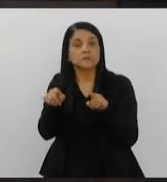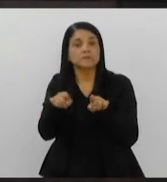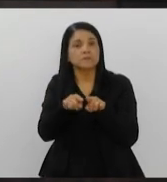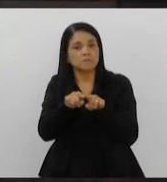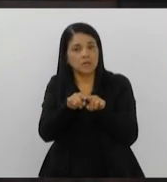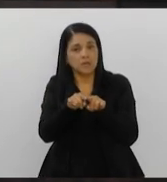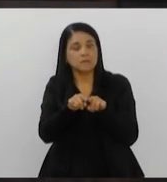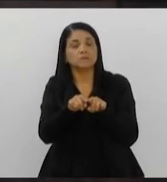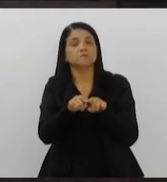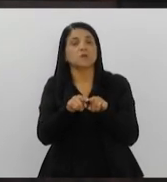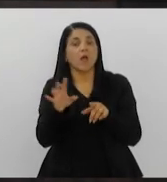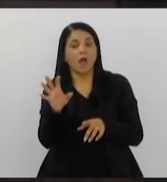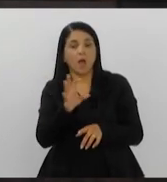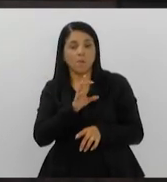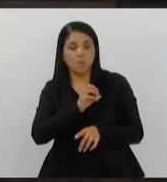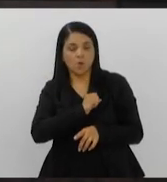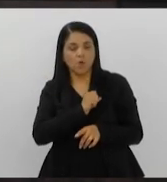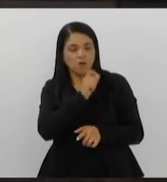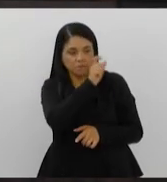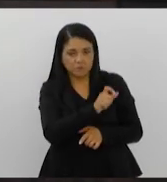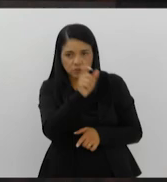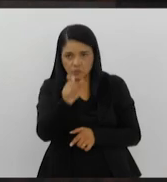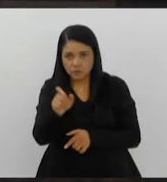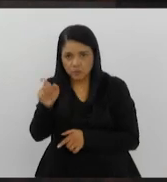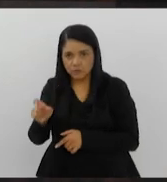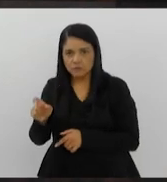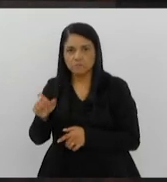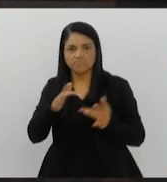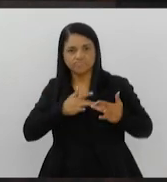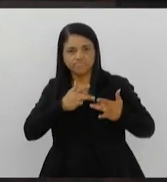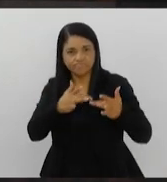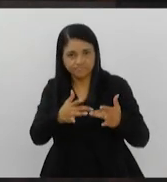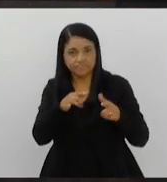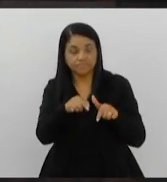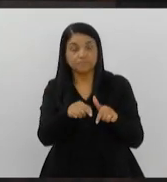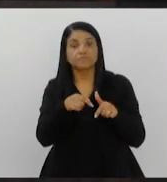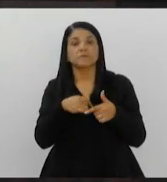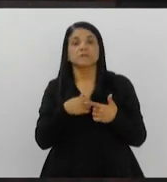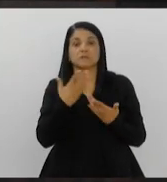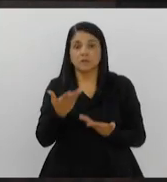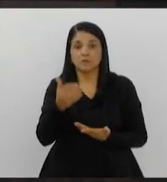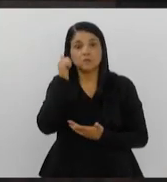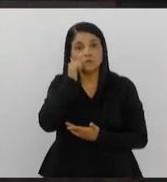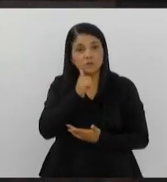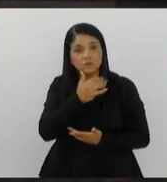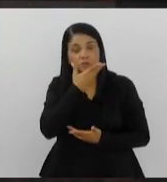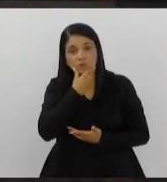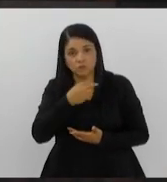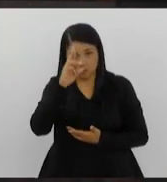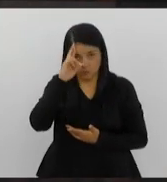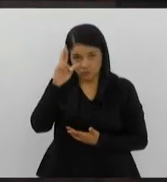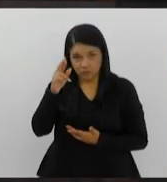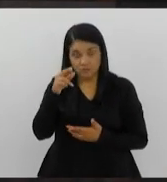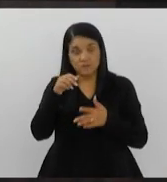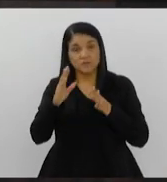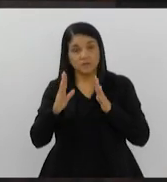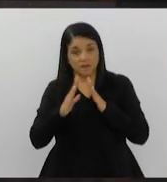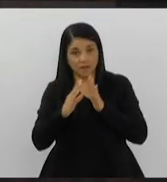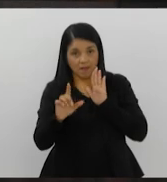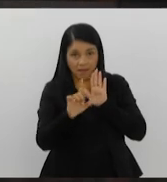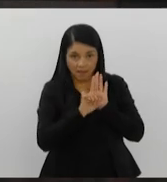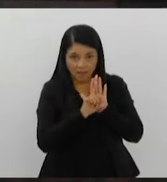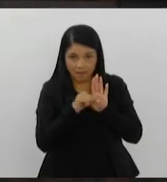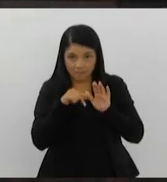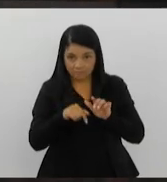tudo pelo amor ao a próximo portanto senhoras e senhores essa casa de leis não se